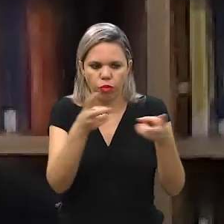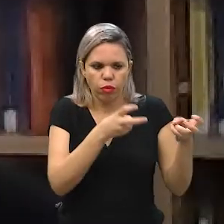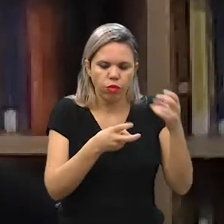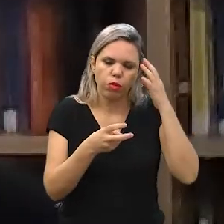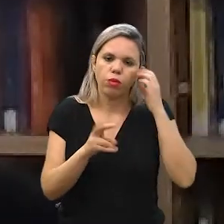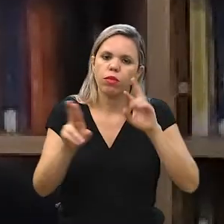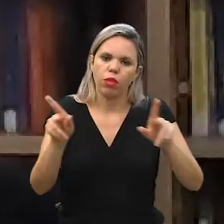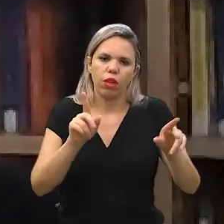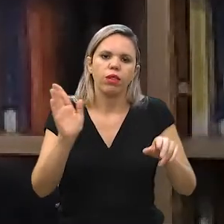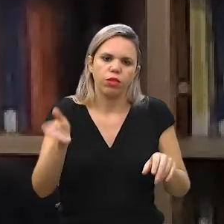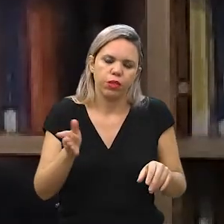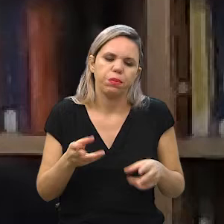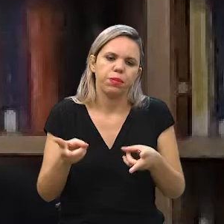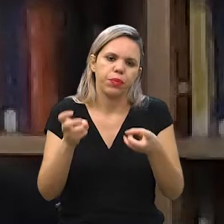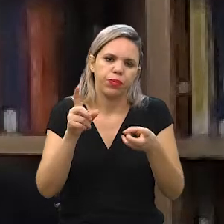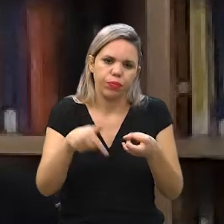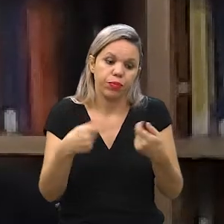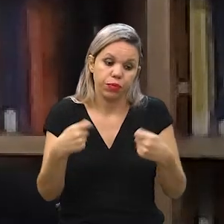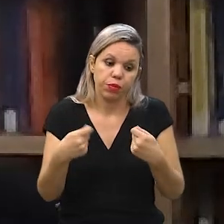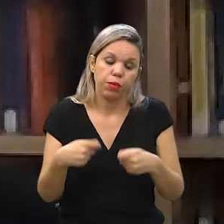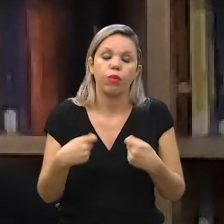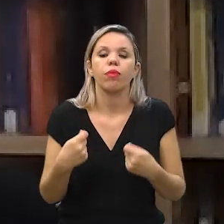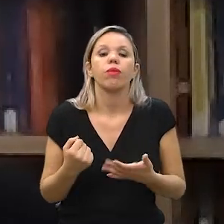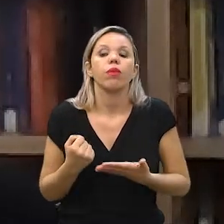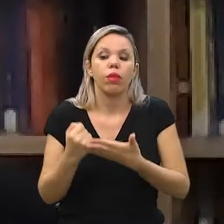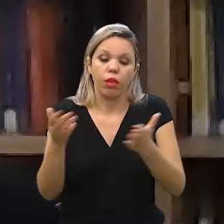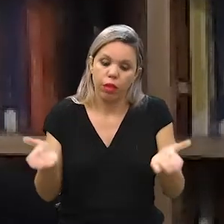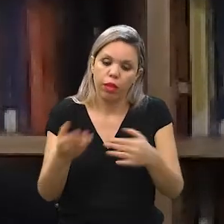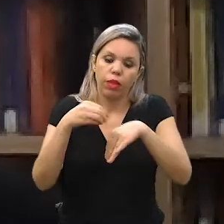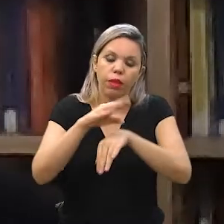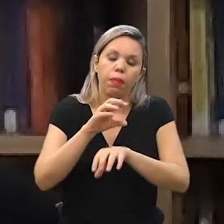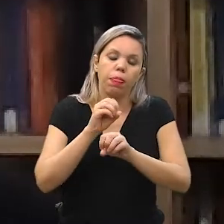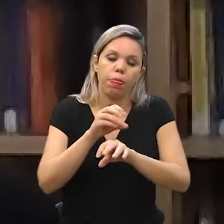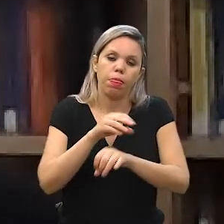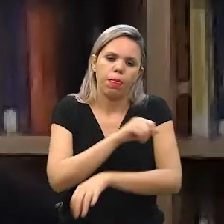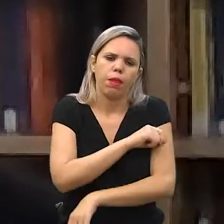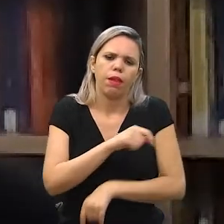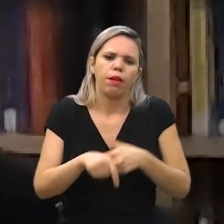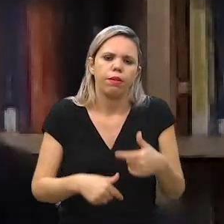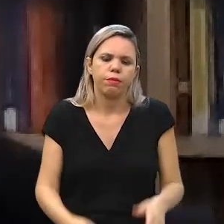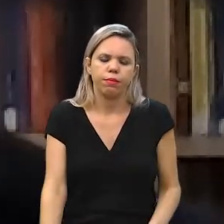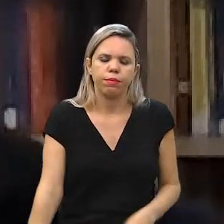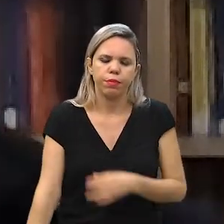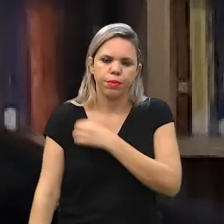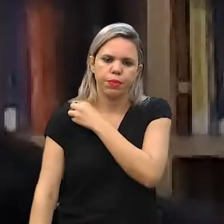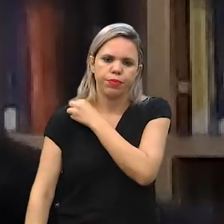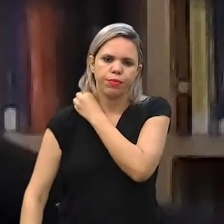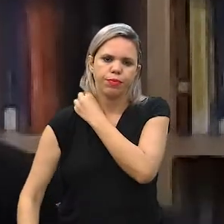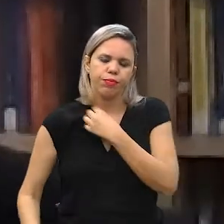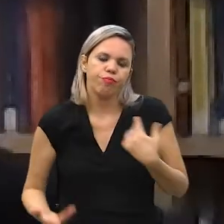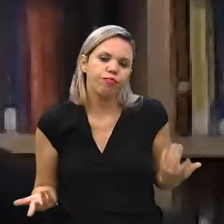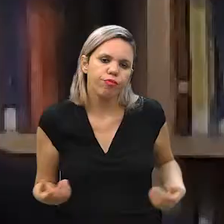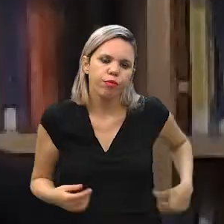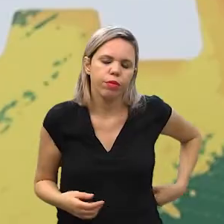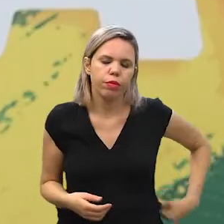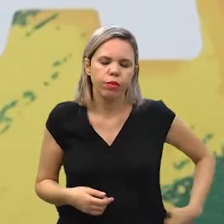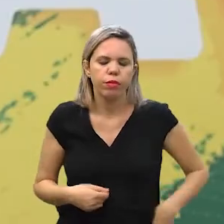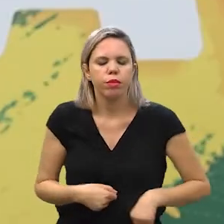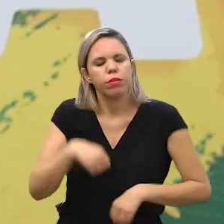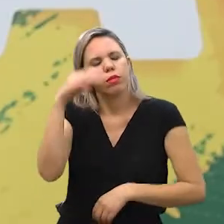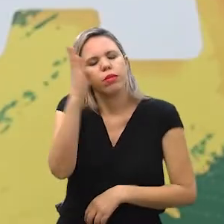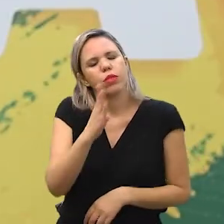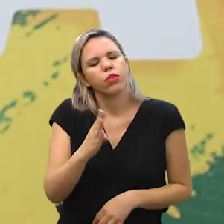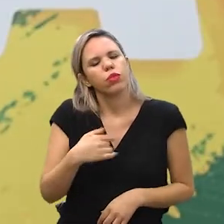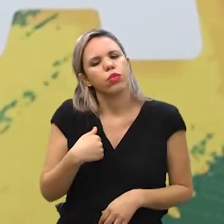aí, elas já perceberam essa demanda, essa necessidade e já estão trabalhando isso, tá? Ô Alexandre, no